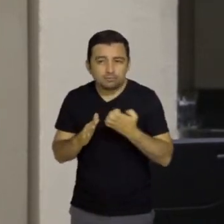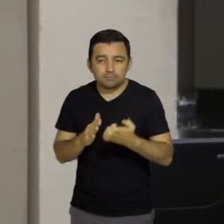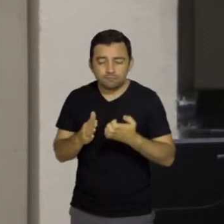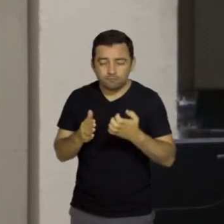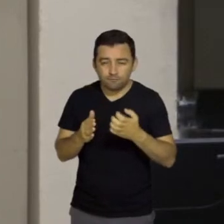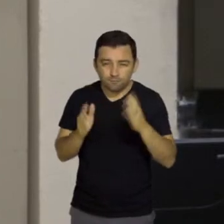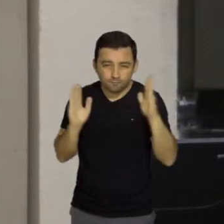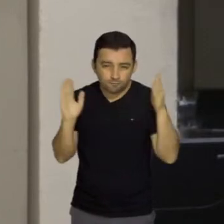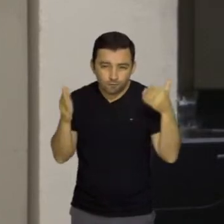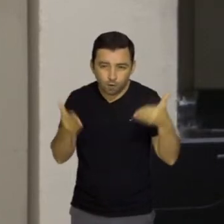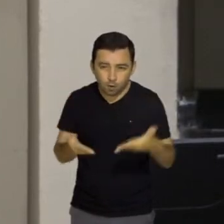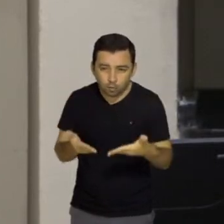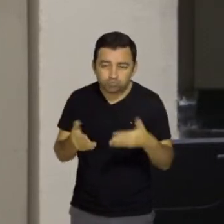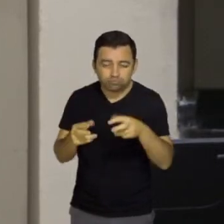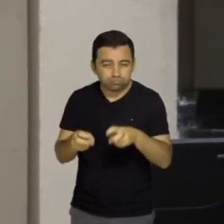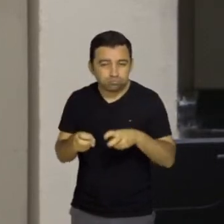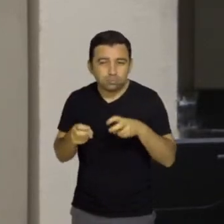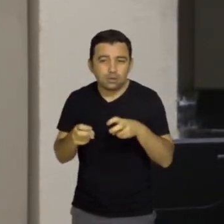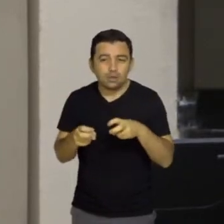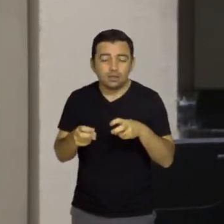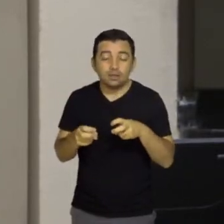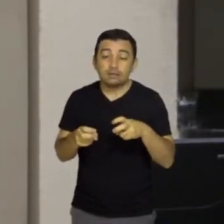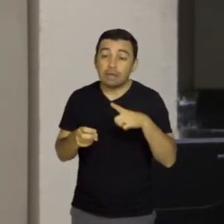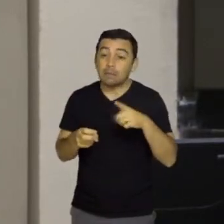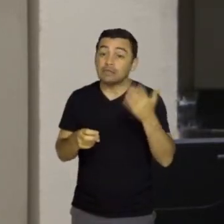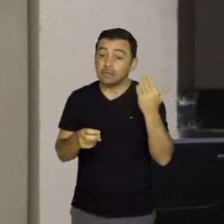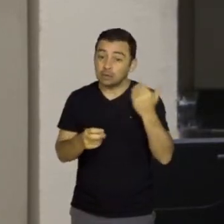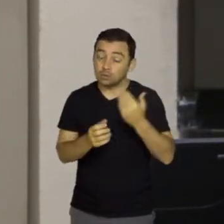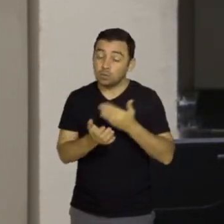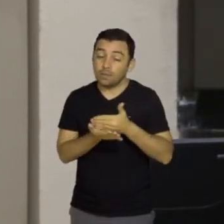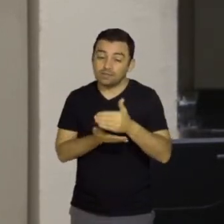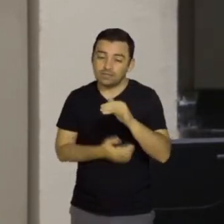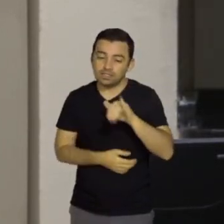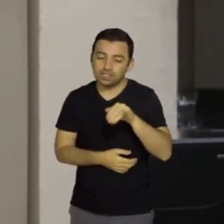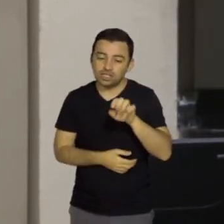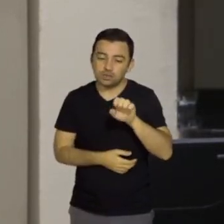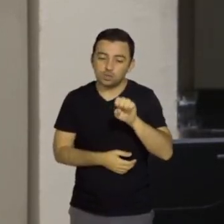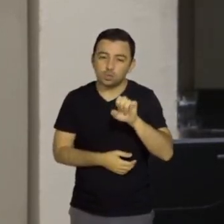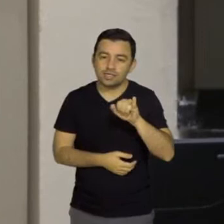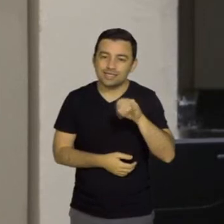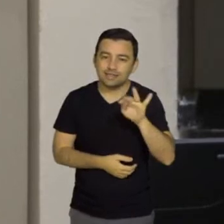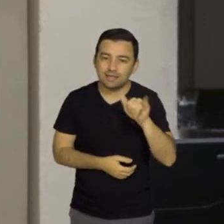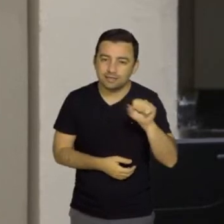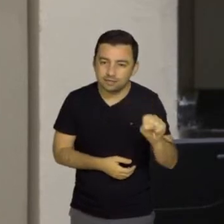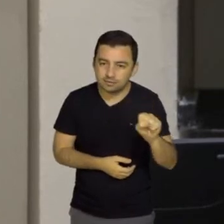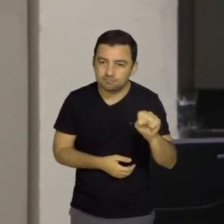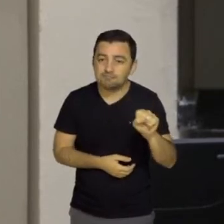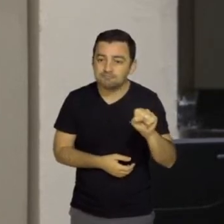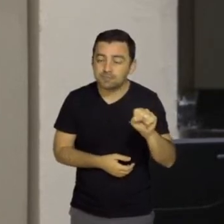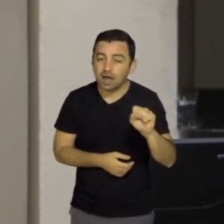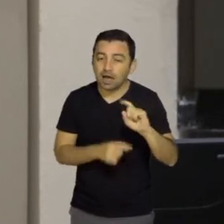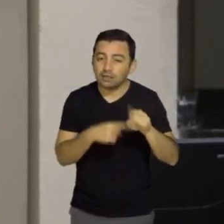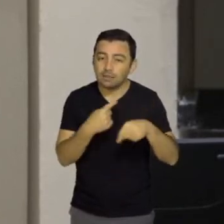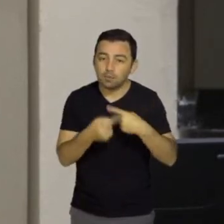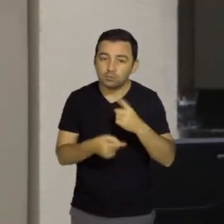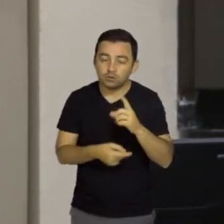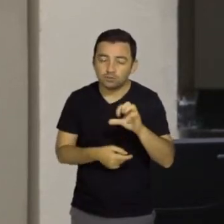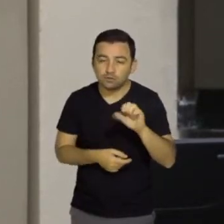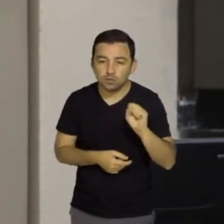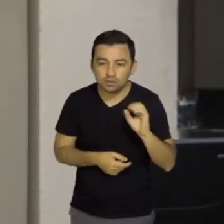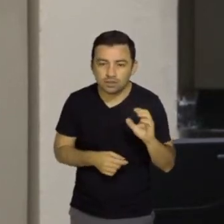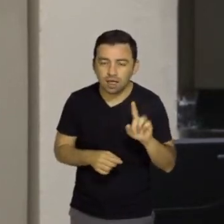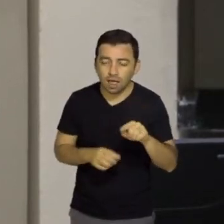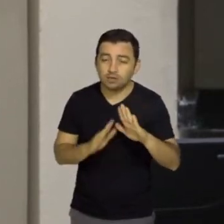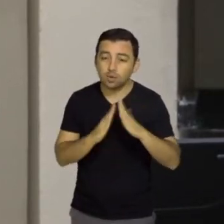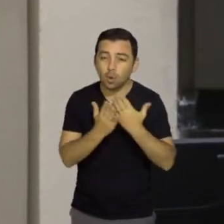foi gerida inicialmente por jesuítas. A partir de 1980, as dependências foram compartilhadas com uma escola